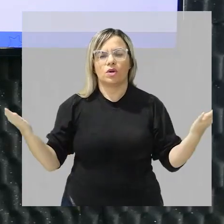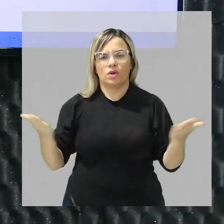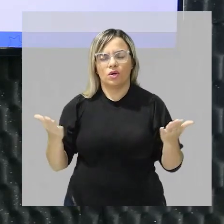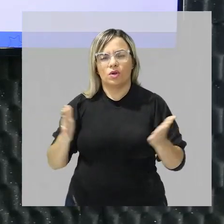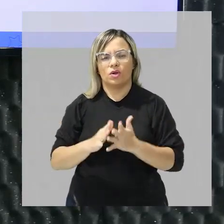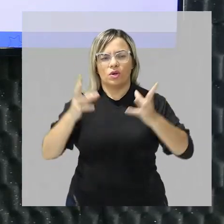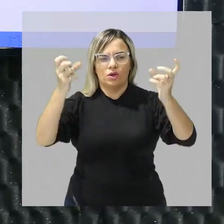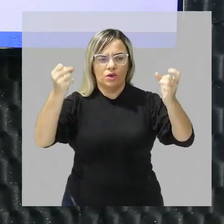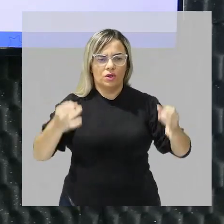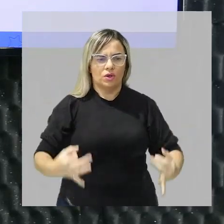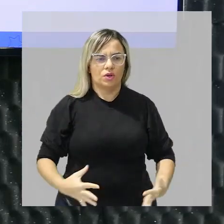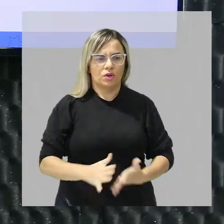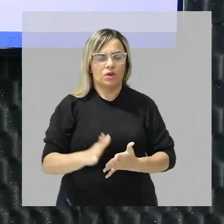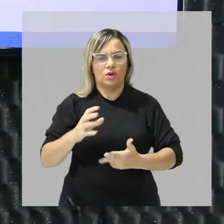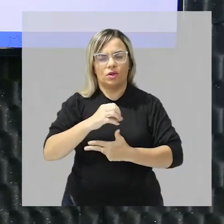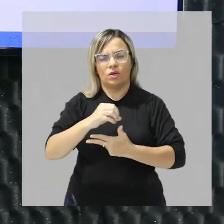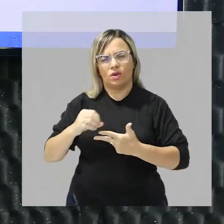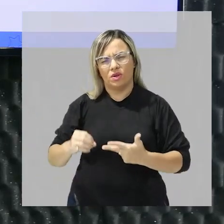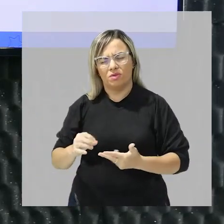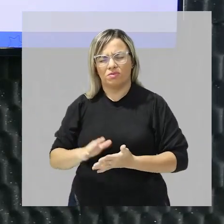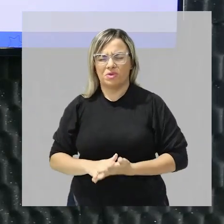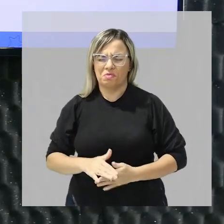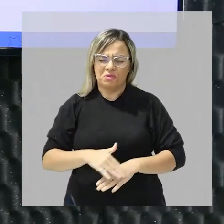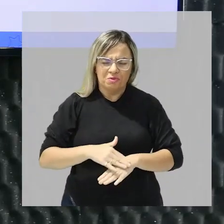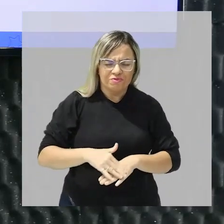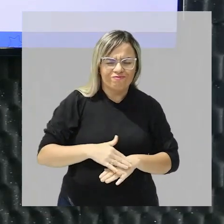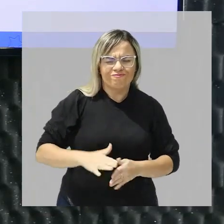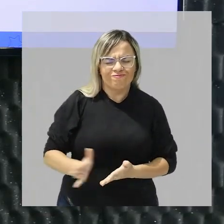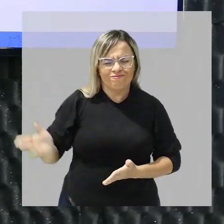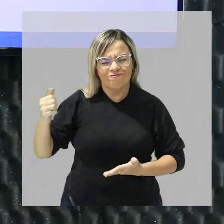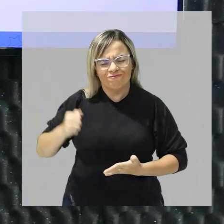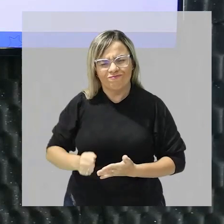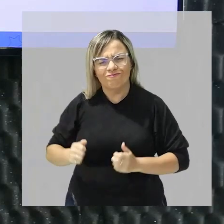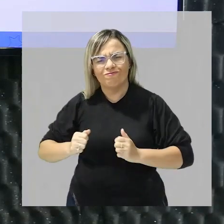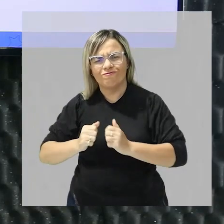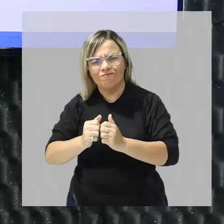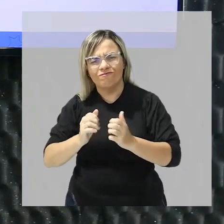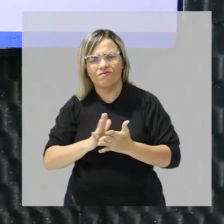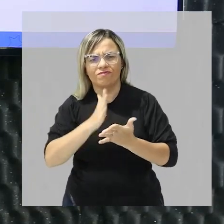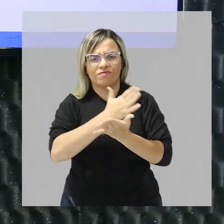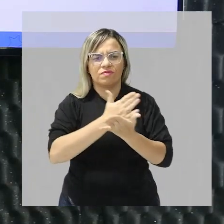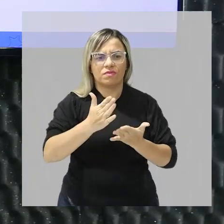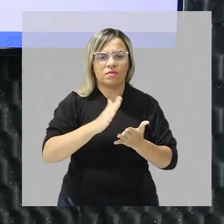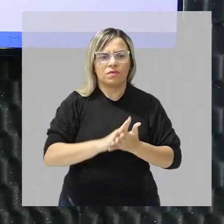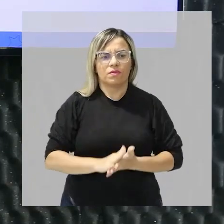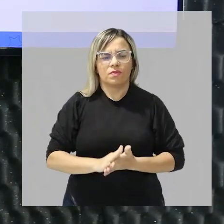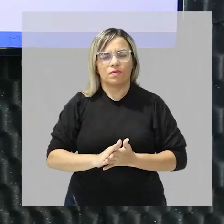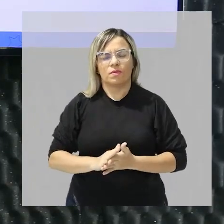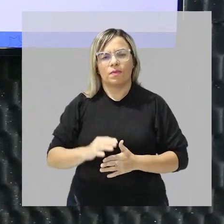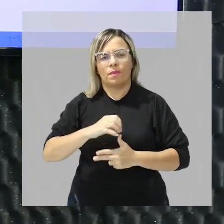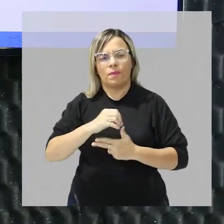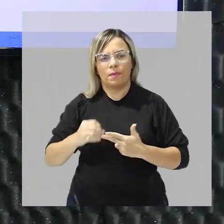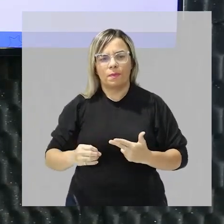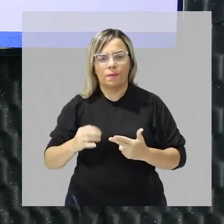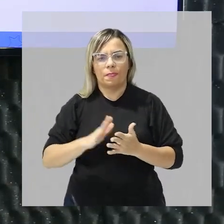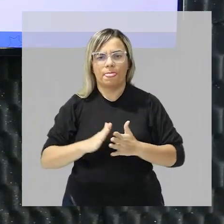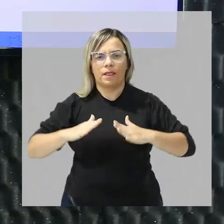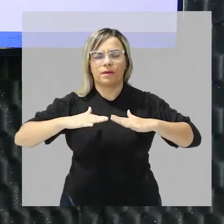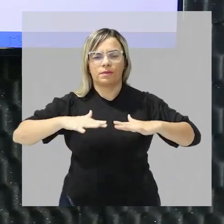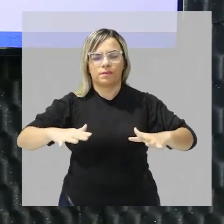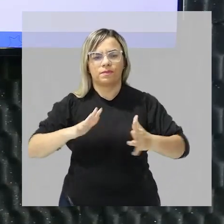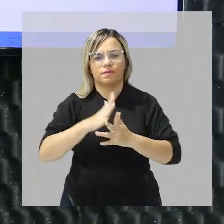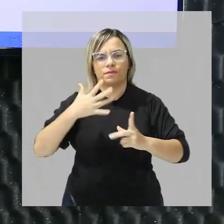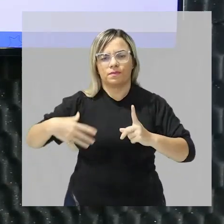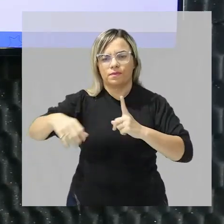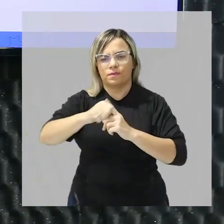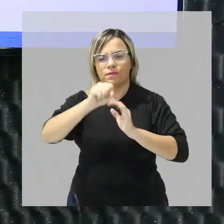caiu no Enem. Então, assim, sem muita conversinha, vamos logo começar? Vamos lá? Enem, caiu assim, ó. Os